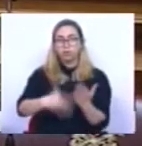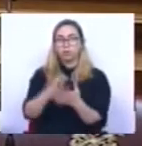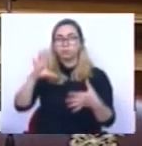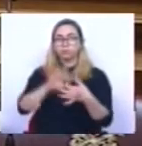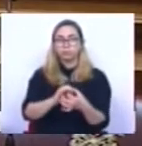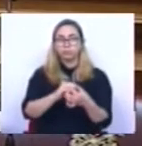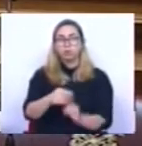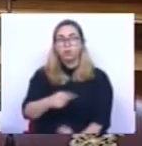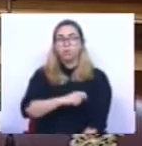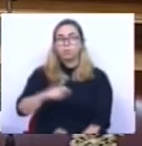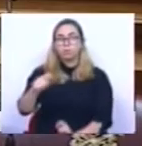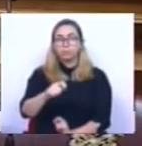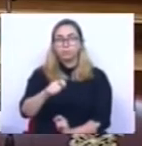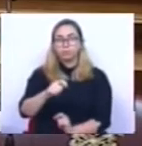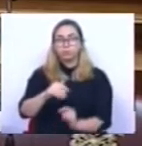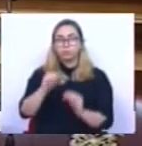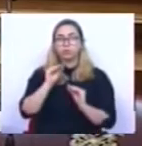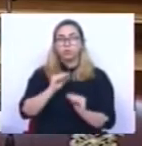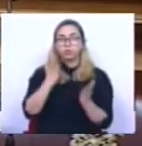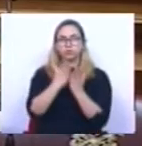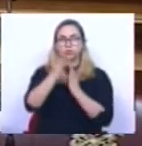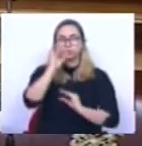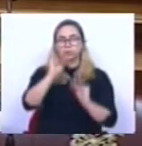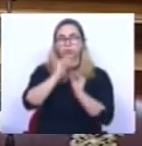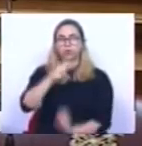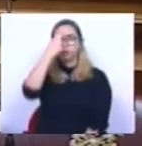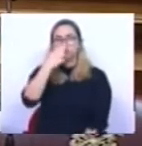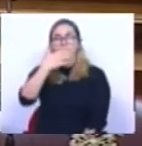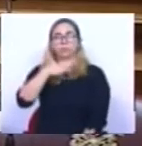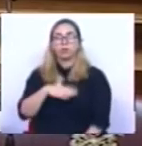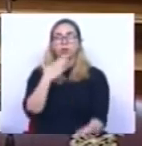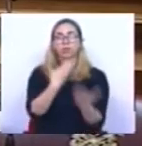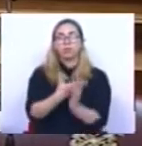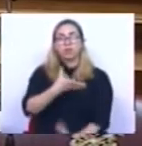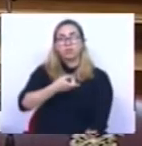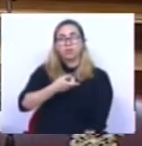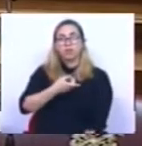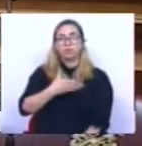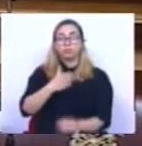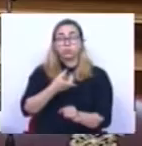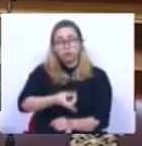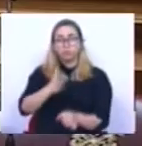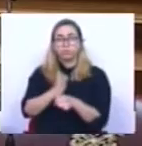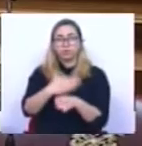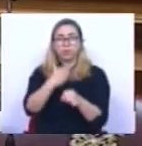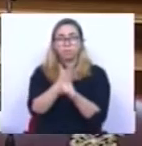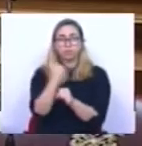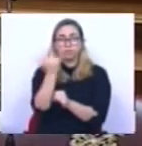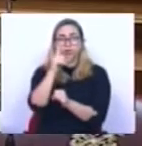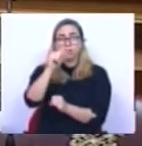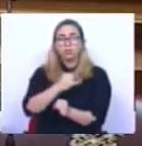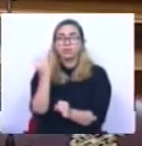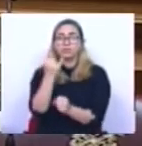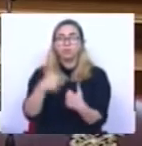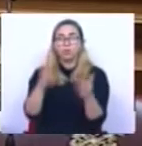Presidente do Instituto Politécnico de Castelo Branco, que visa a constituição de 9 departamentos transversais a toda a instituição e à associação